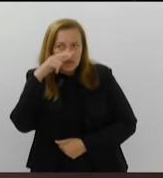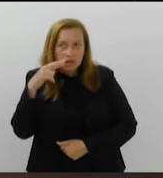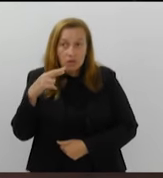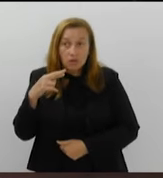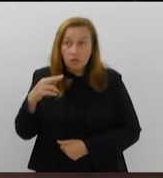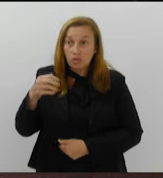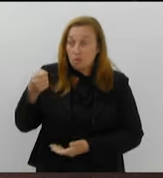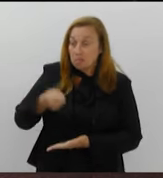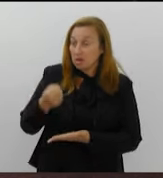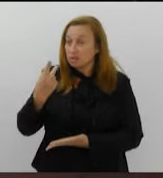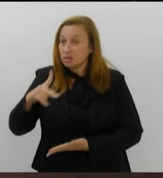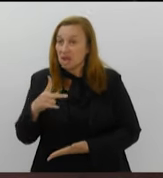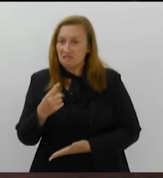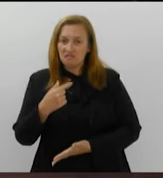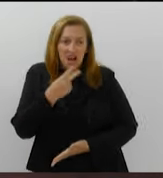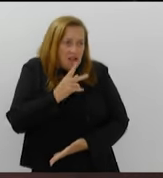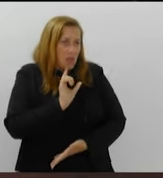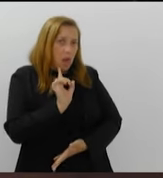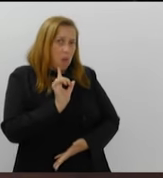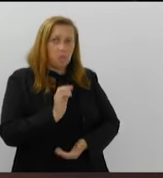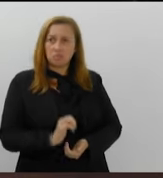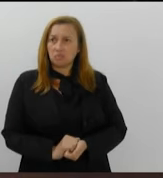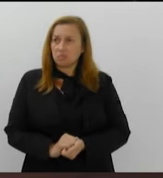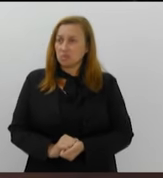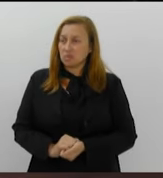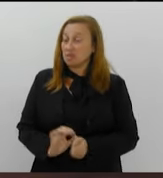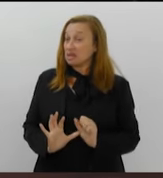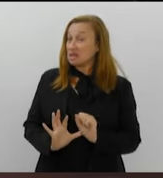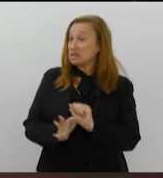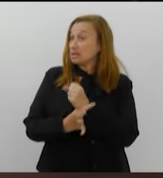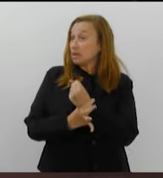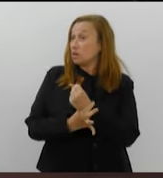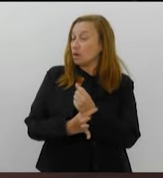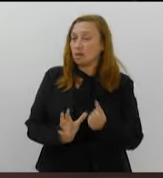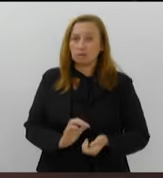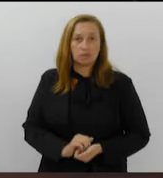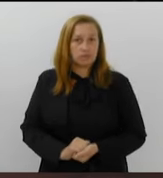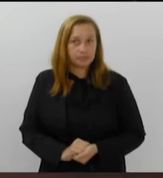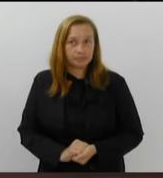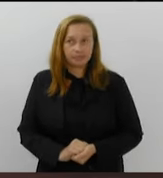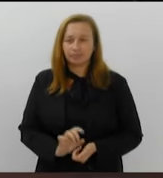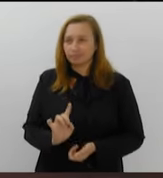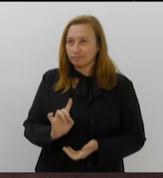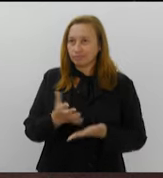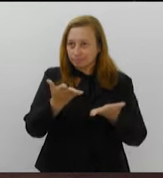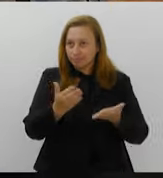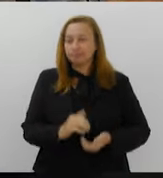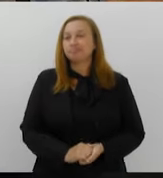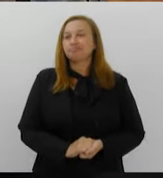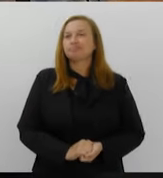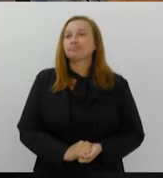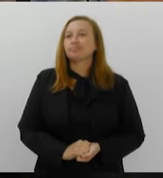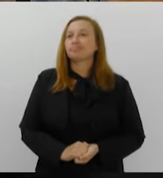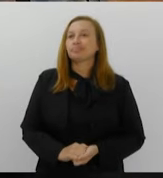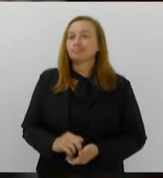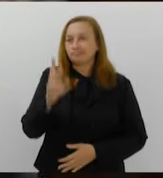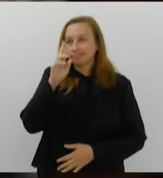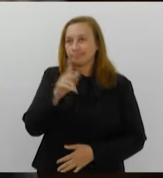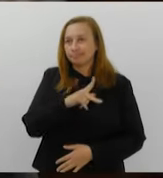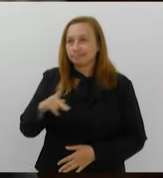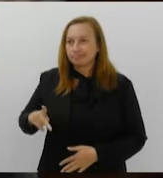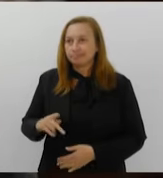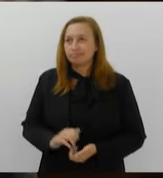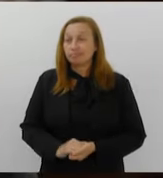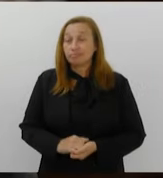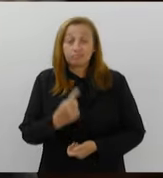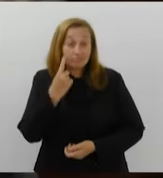deles, e eles falar não, é questão de segurança. Pois não? Me permite a parte, presidente. Presidente, aí